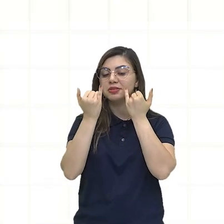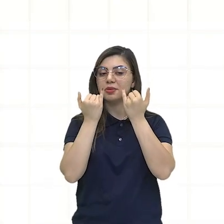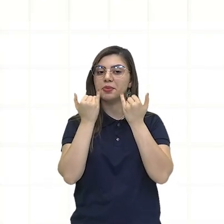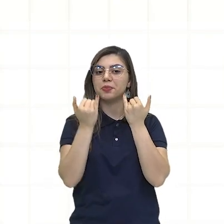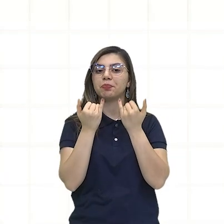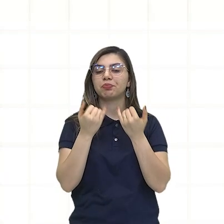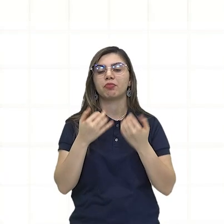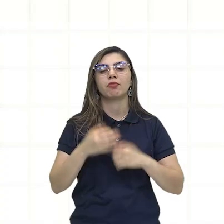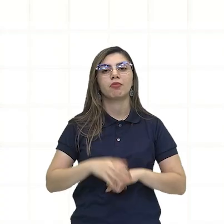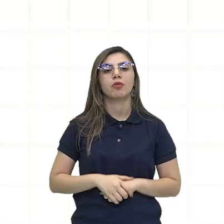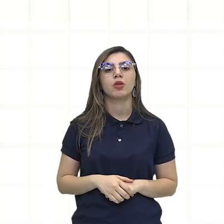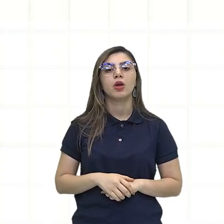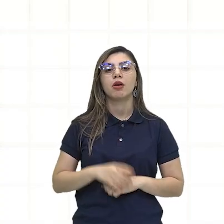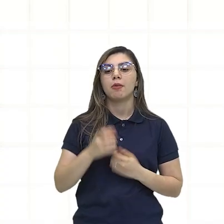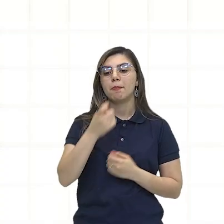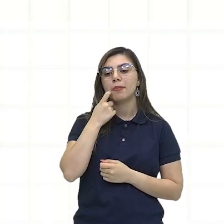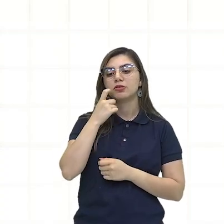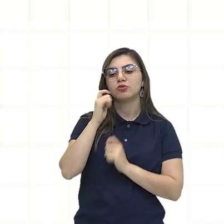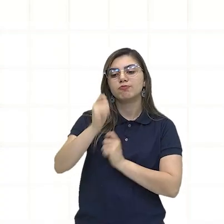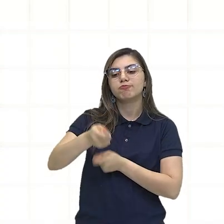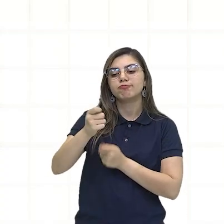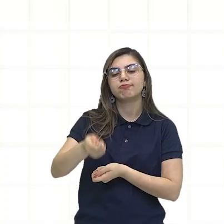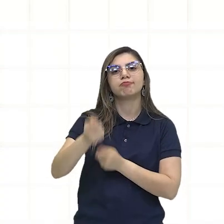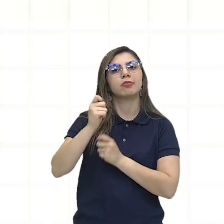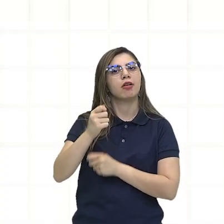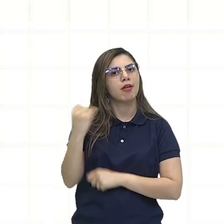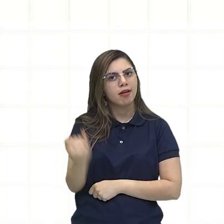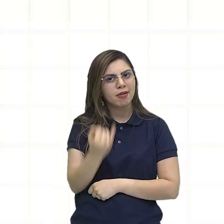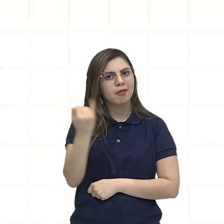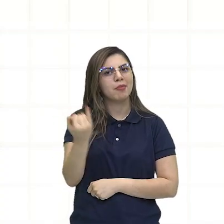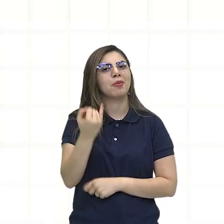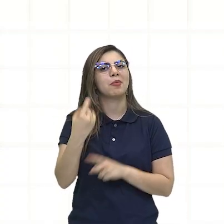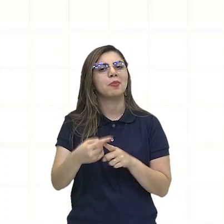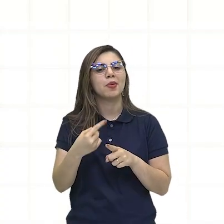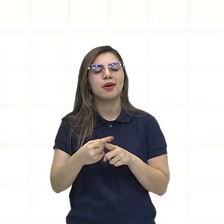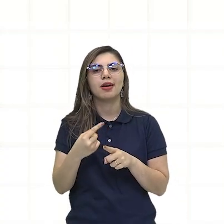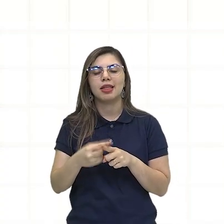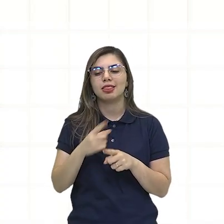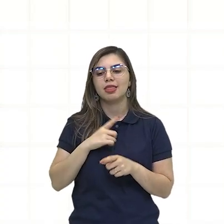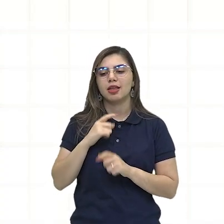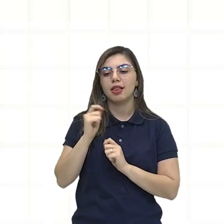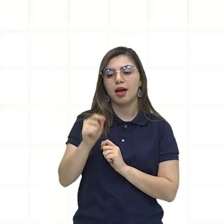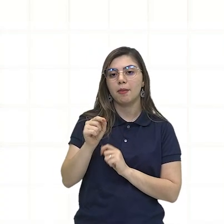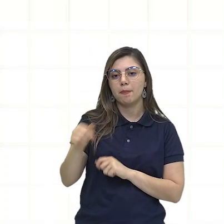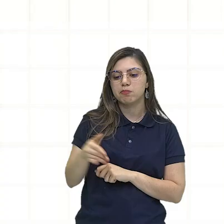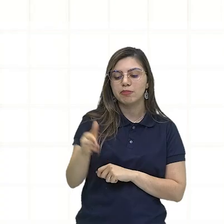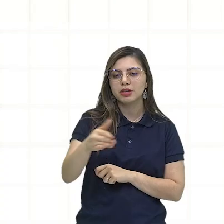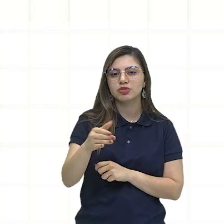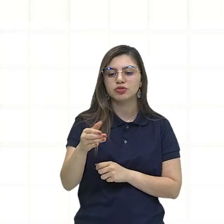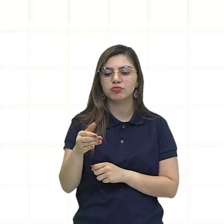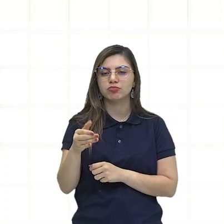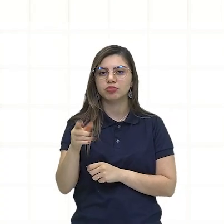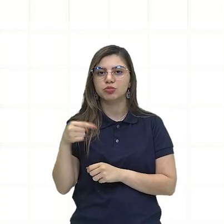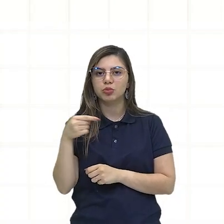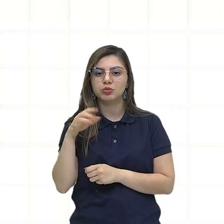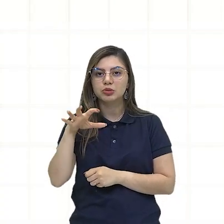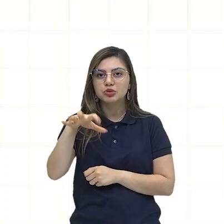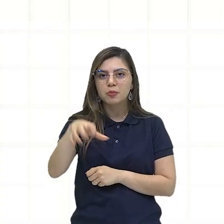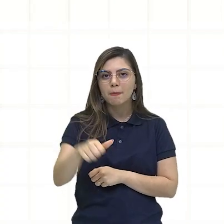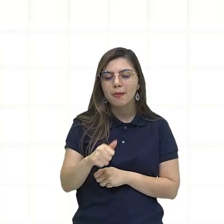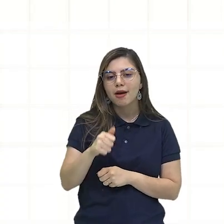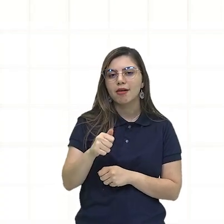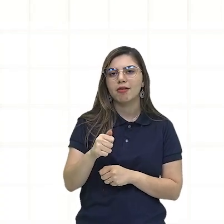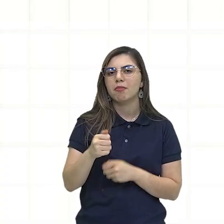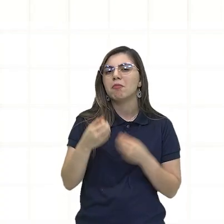informações quanto à importância da pesca. Porque esses alimentos que a gente retira, esse pescado que é retirado das águas, ele